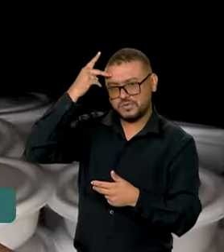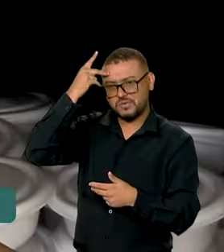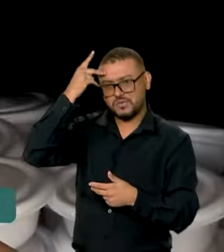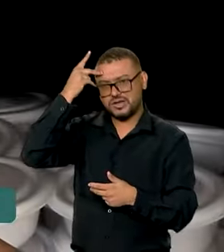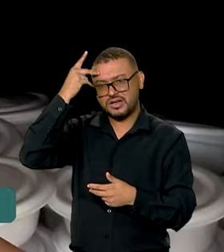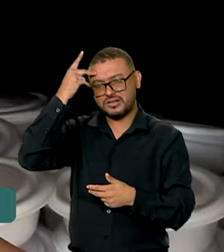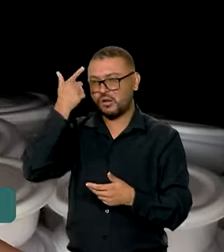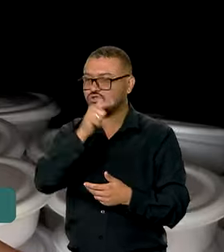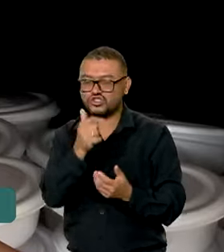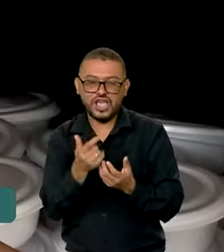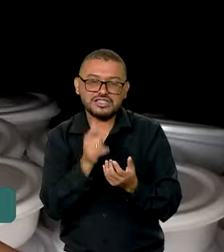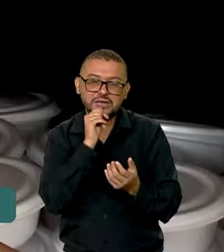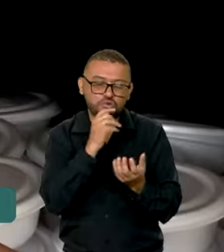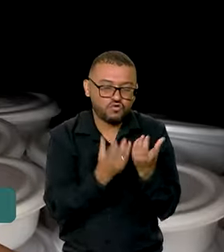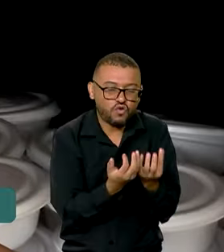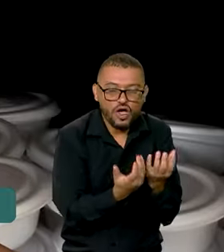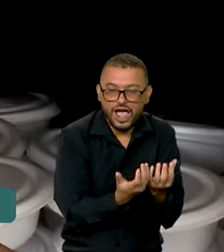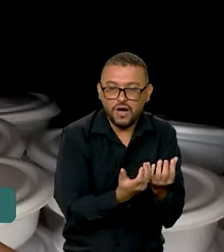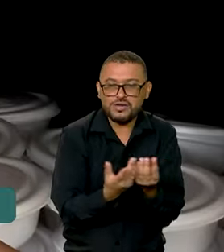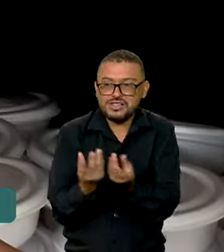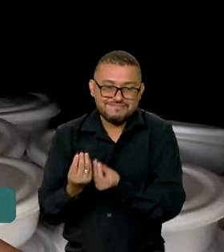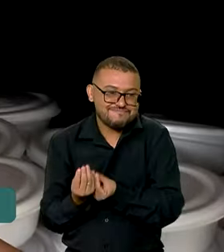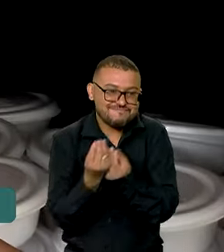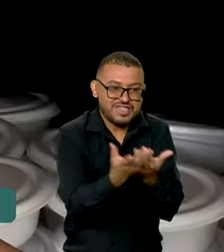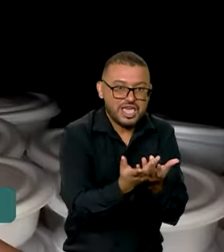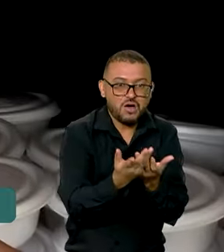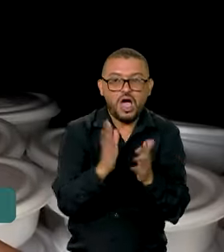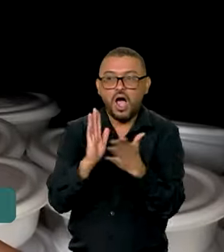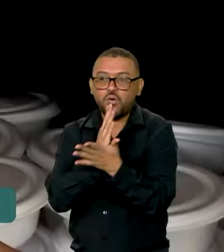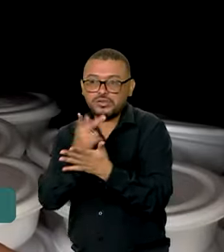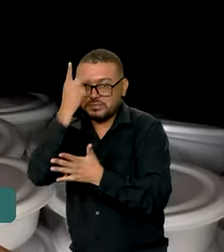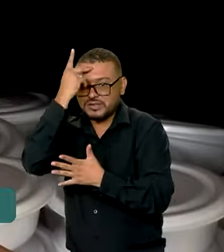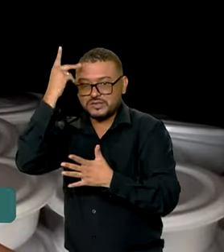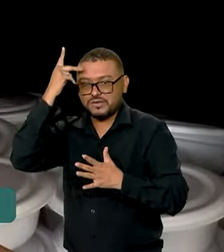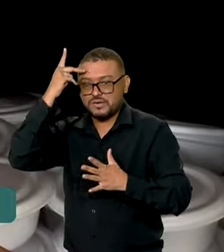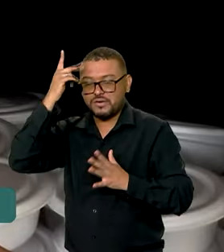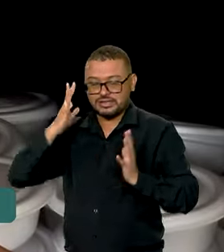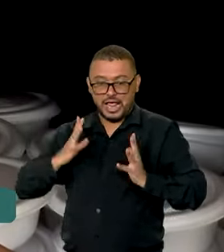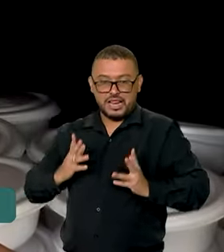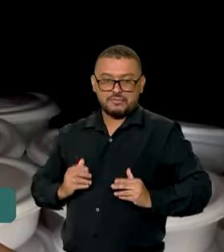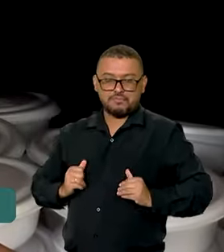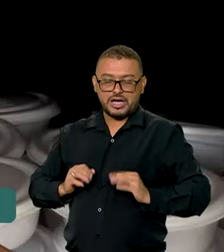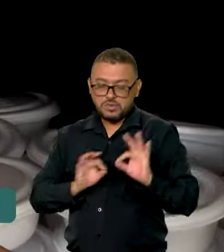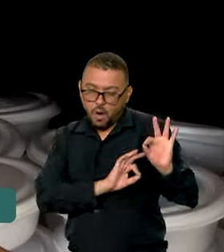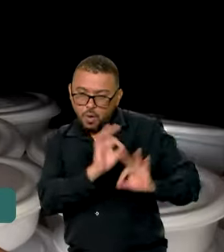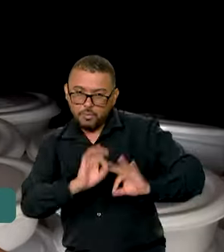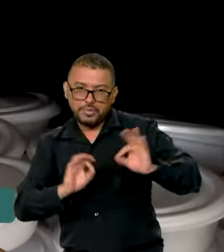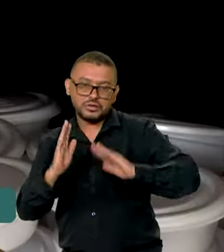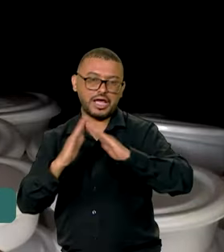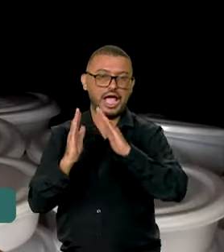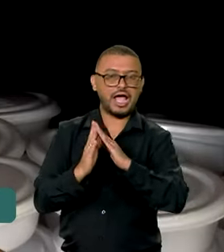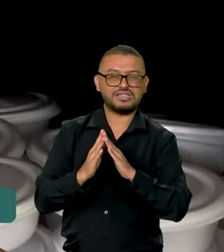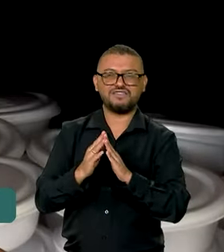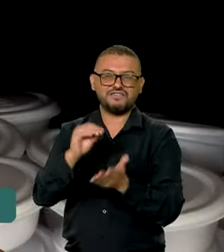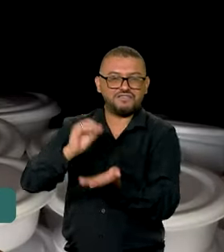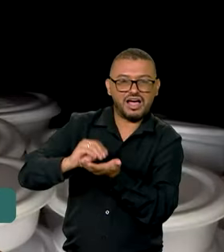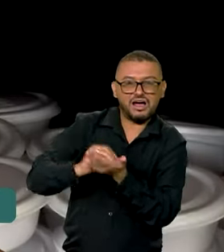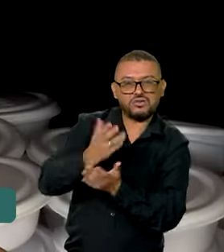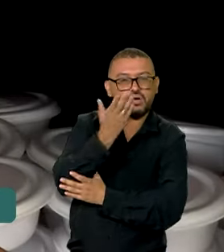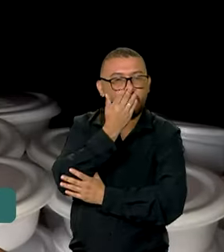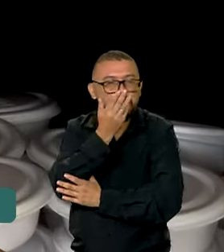ainda um fogão, pessoal que está limpando as casas, né, que necessitam de alimento